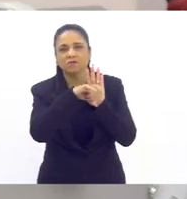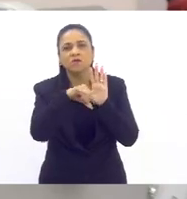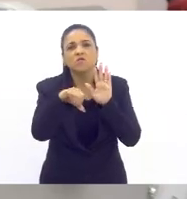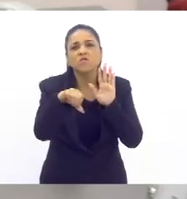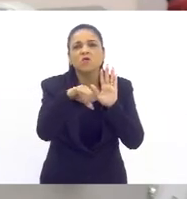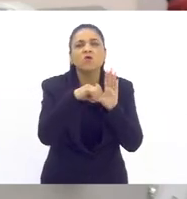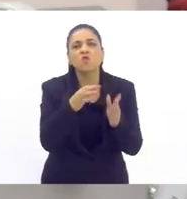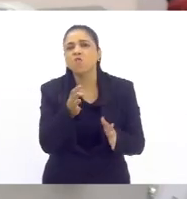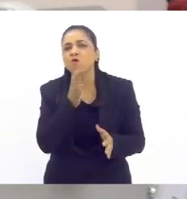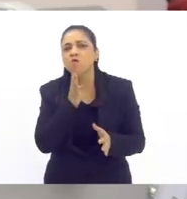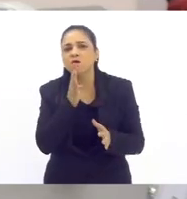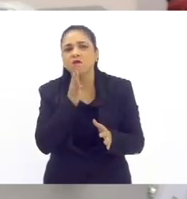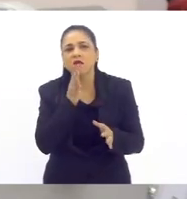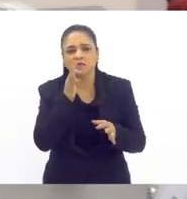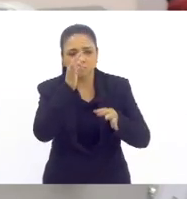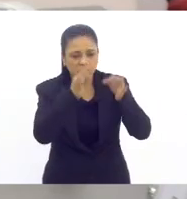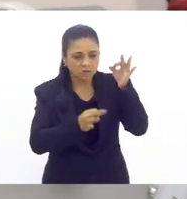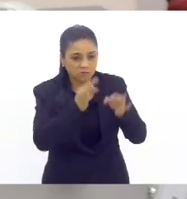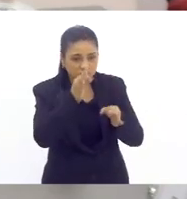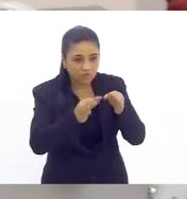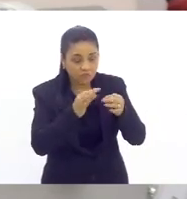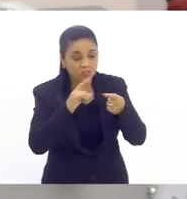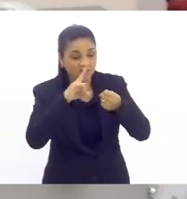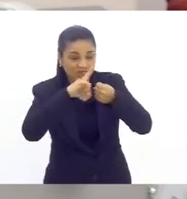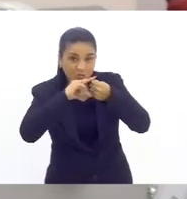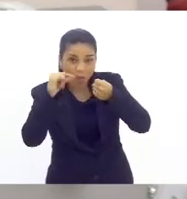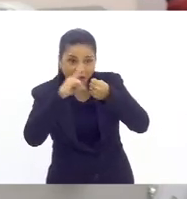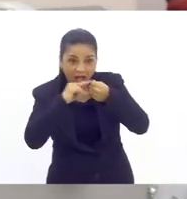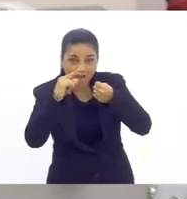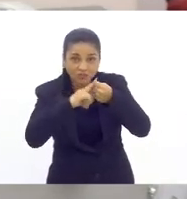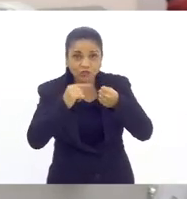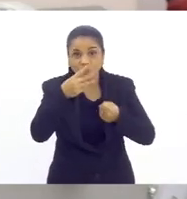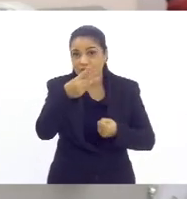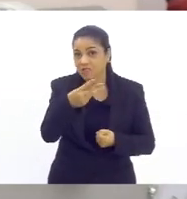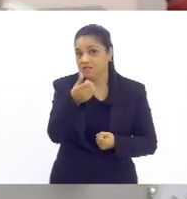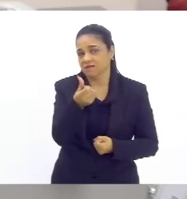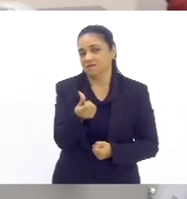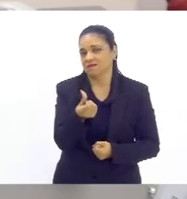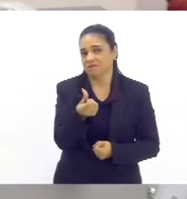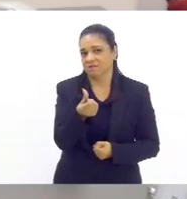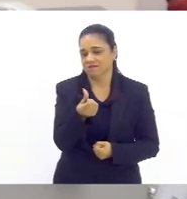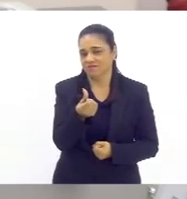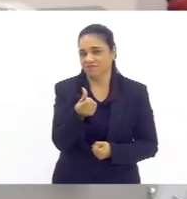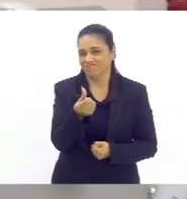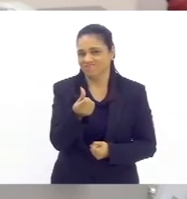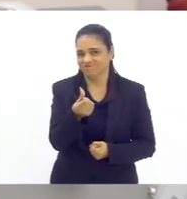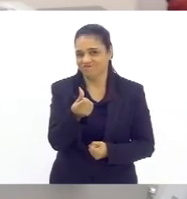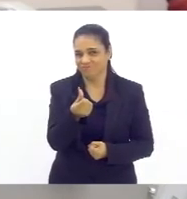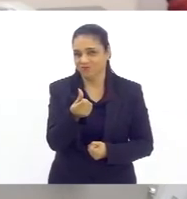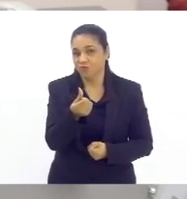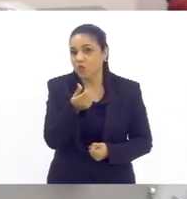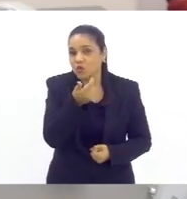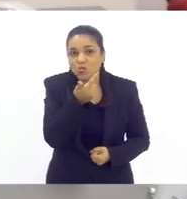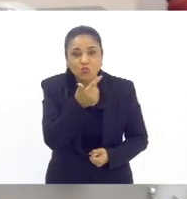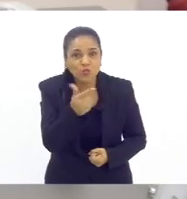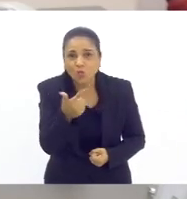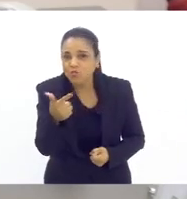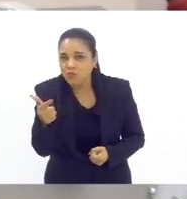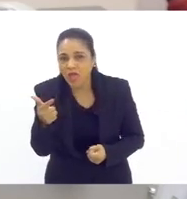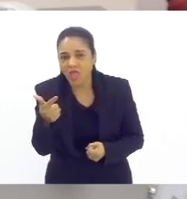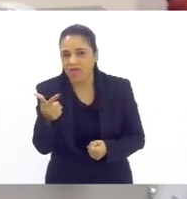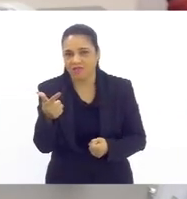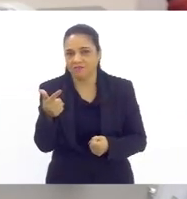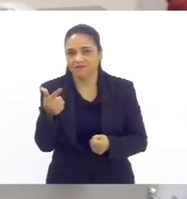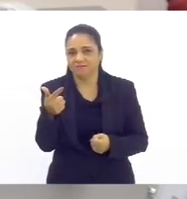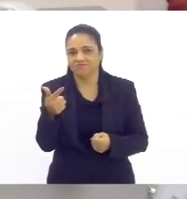alguma condenação no artigo 36 então quero concluir dizendo o seguinte não existe combate ao